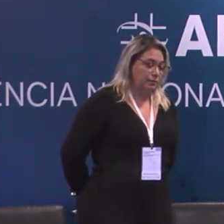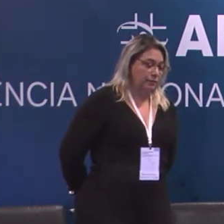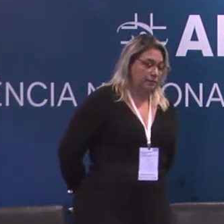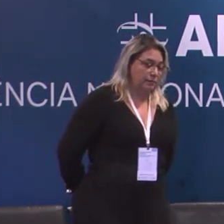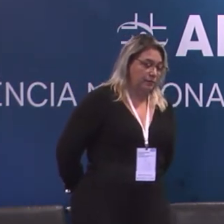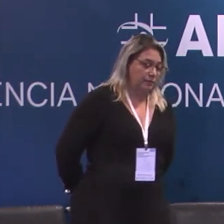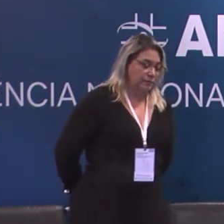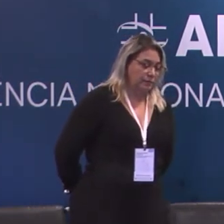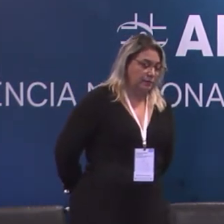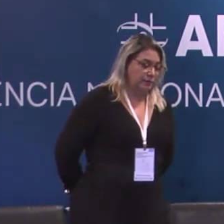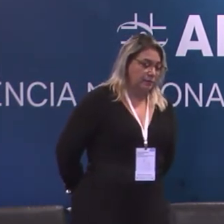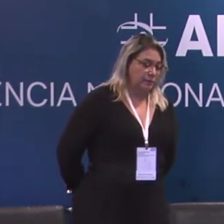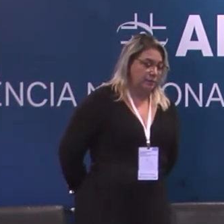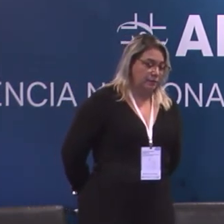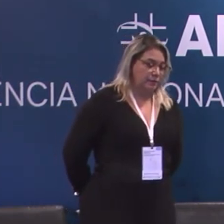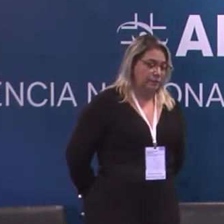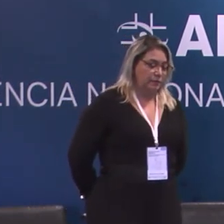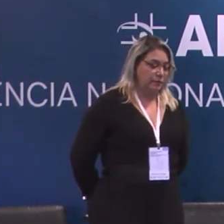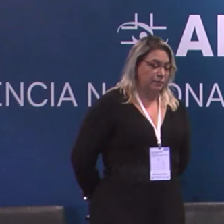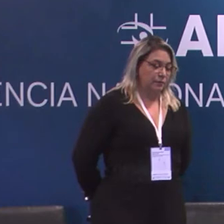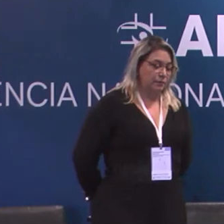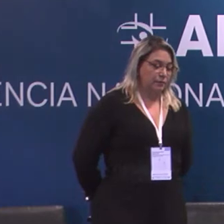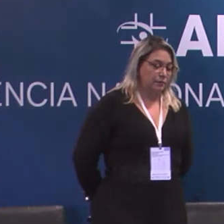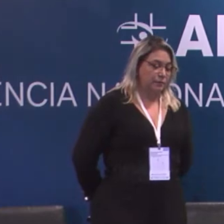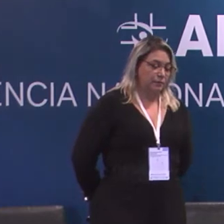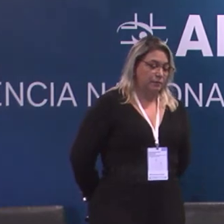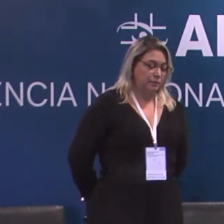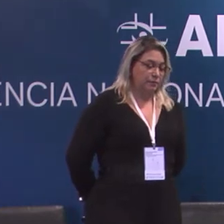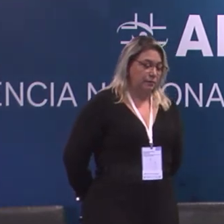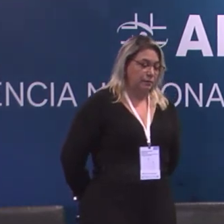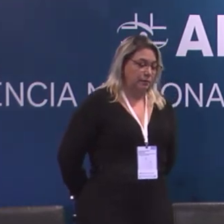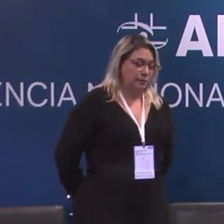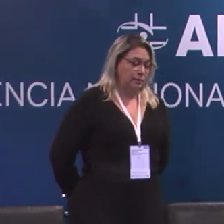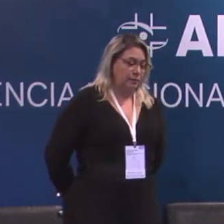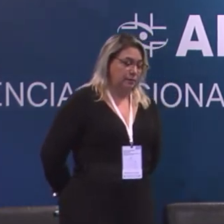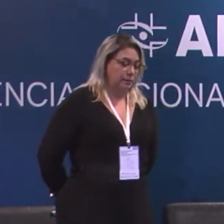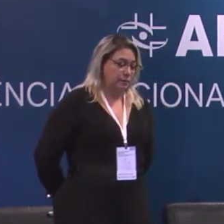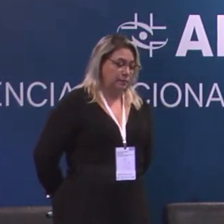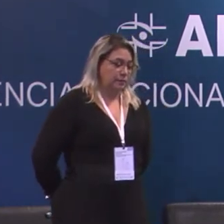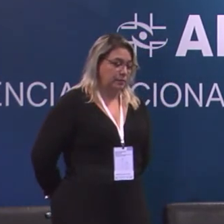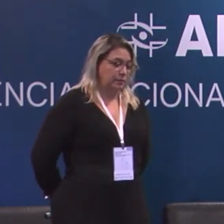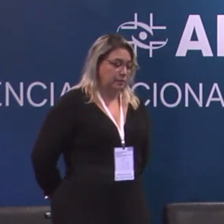KINAI. Depois, claro, tem a relação atividade com o KINAI.